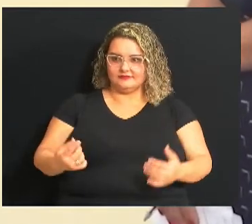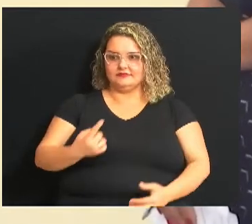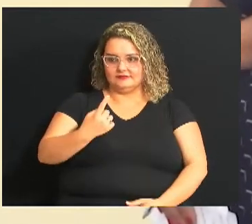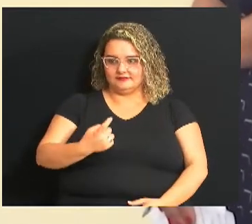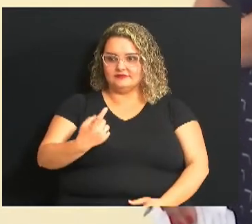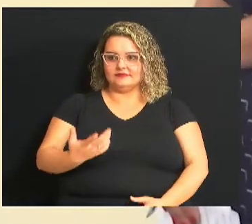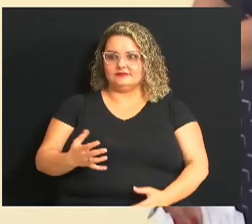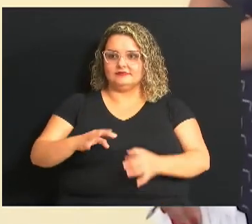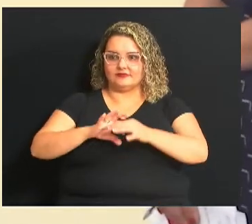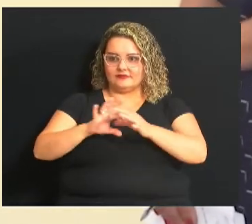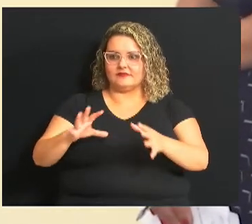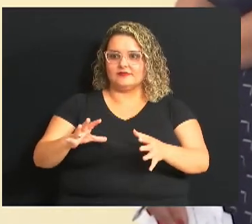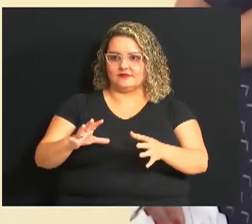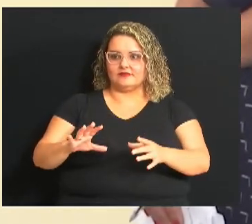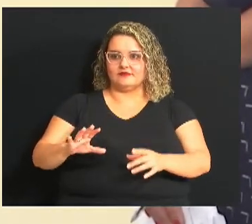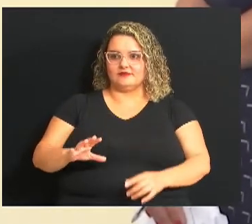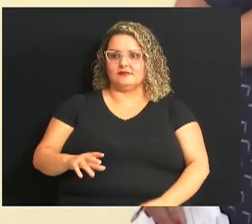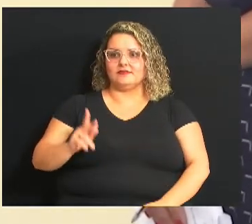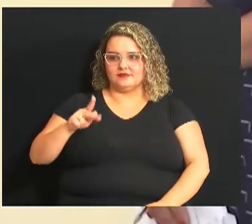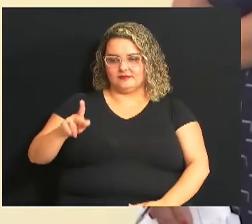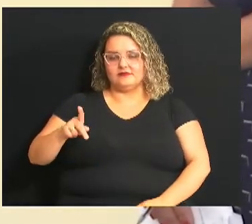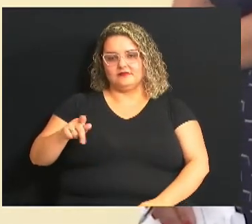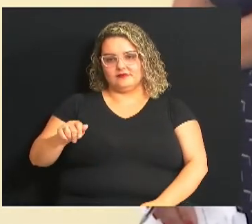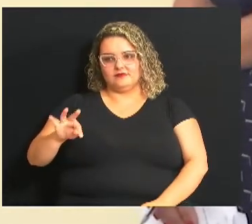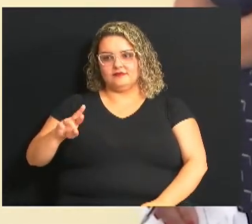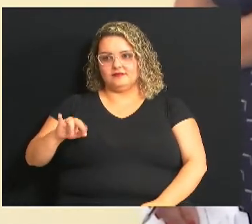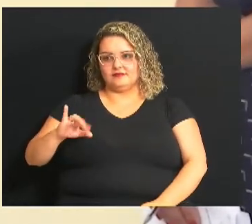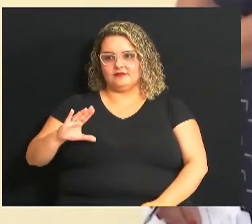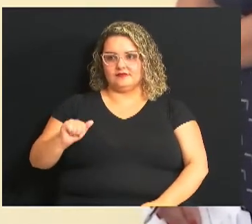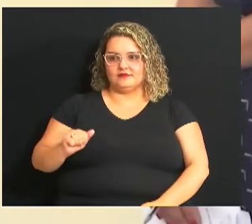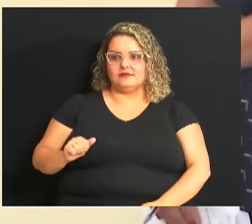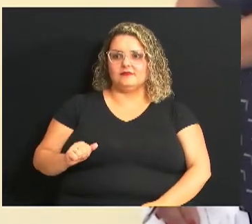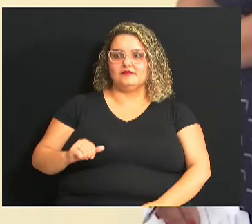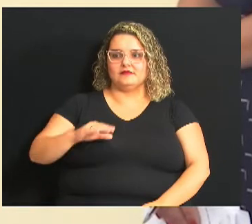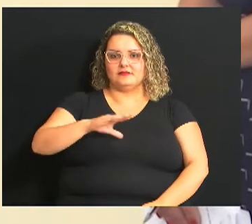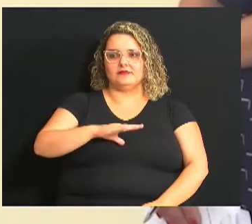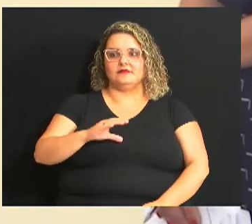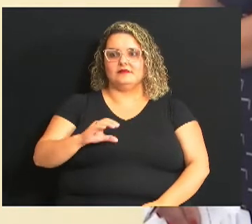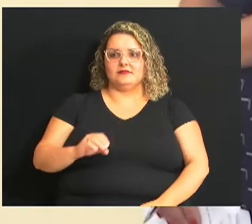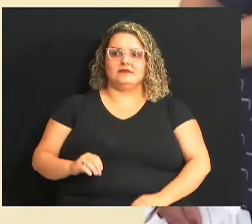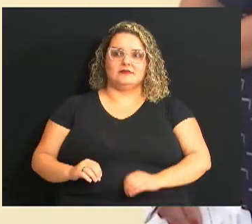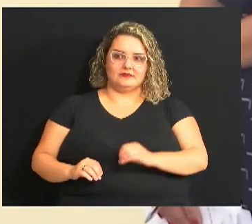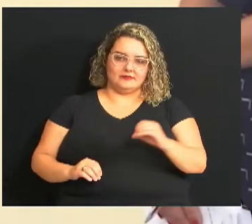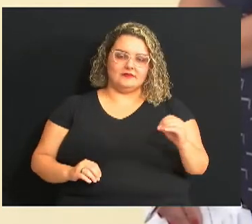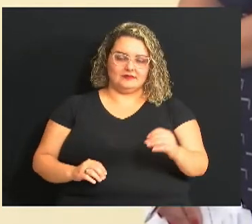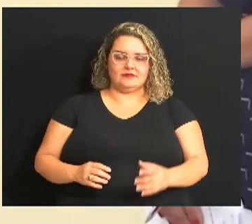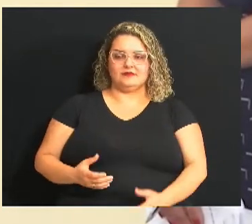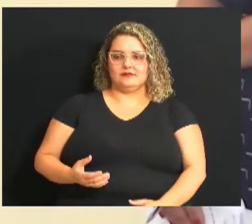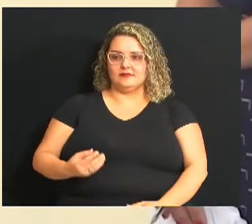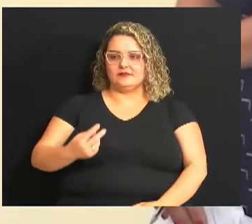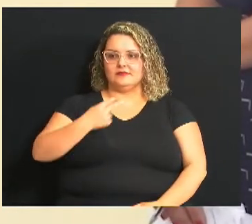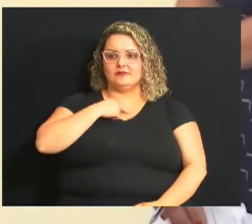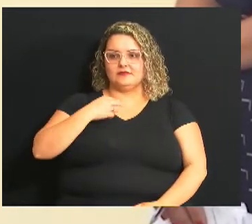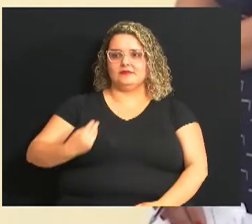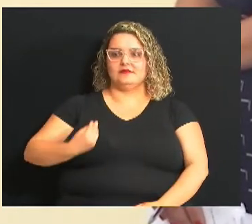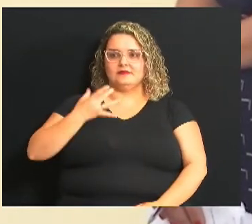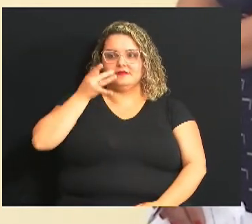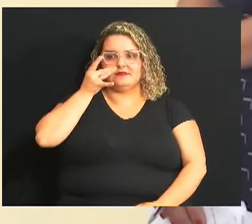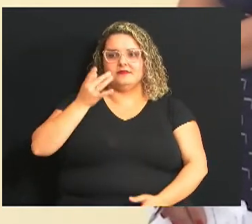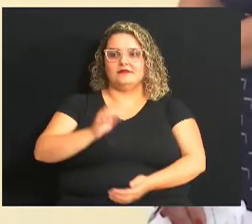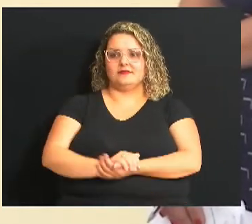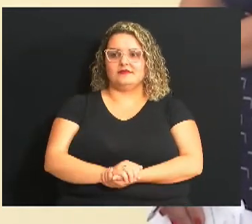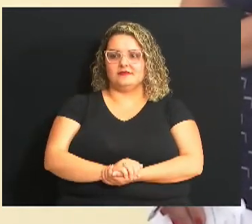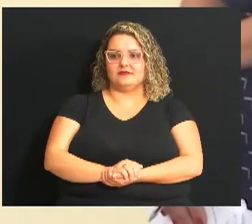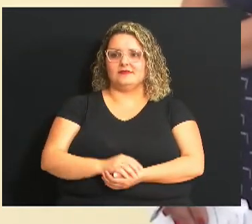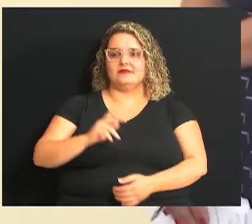deixar meu mérito à professora Patrícia, que é dirigente regional de Campinas Oeste, que não pôde estar presente, mas é uma pessoa também que